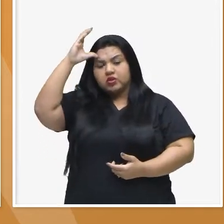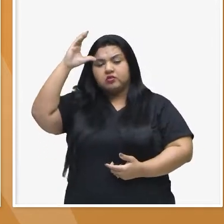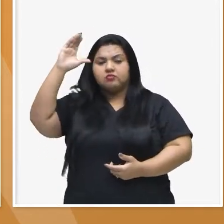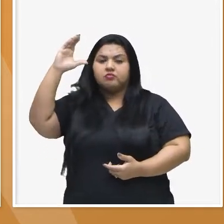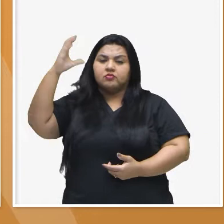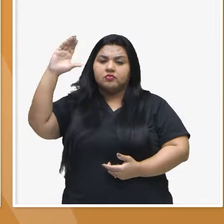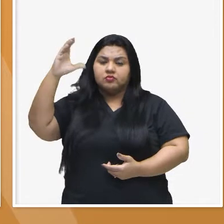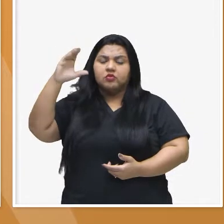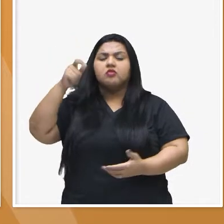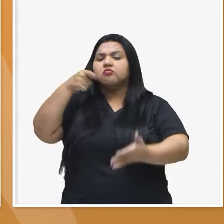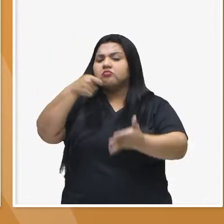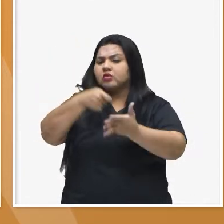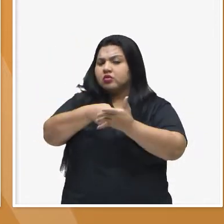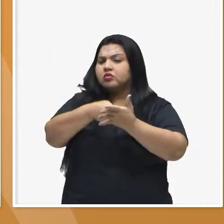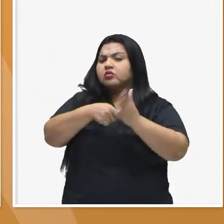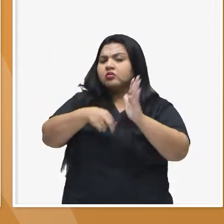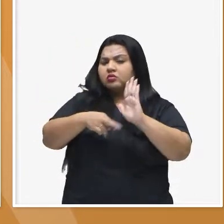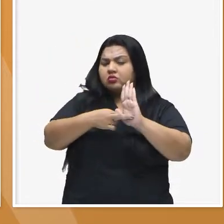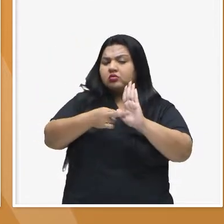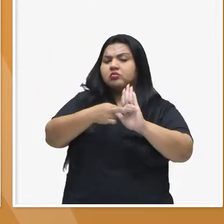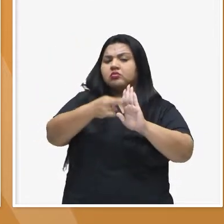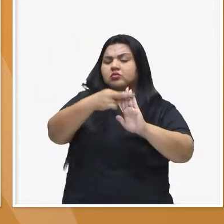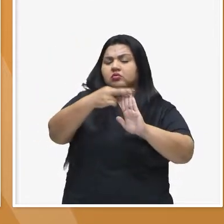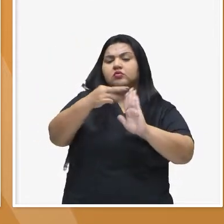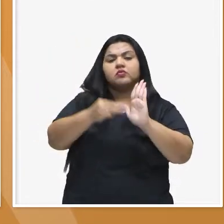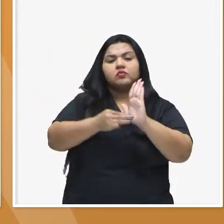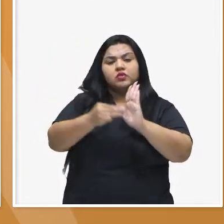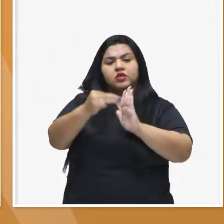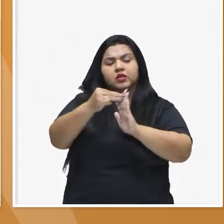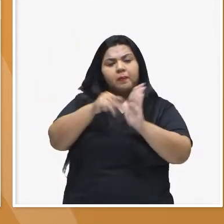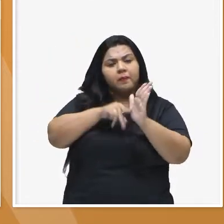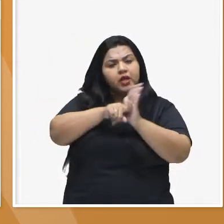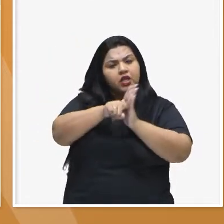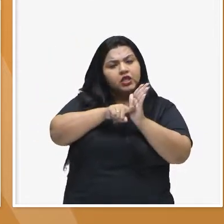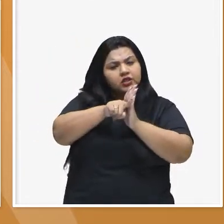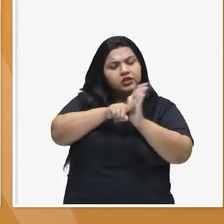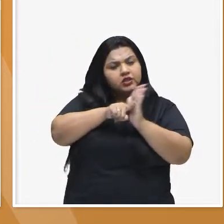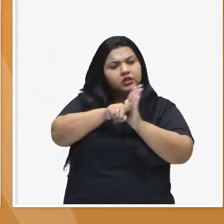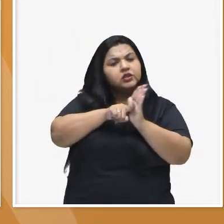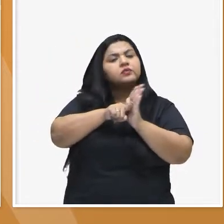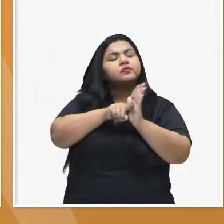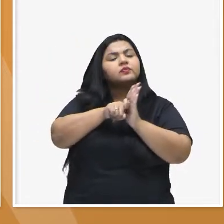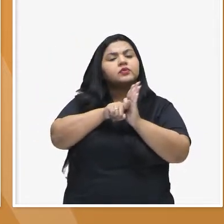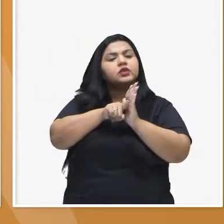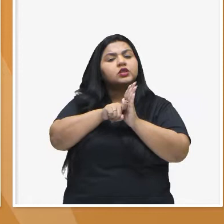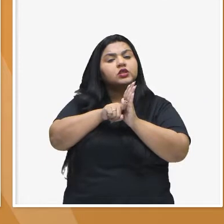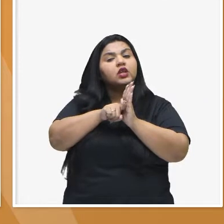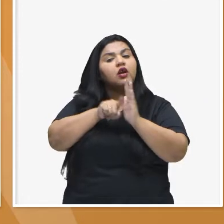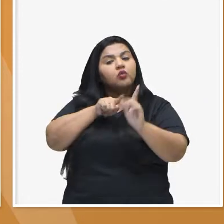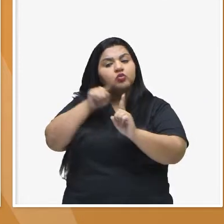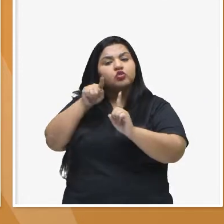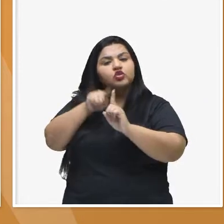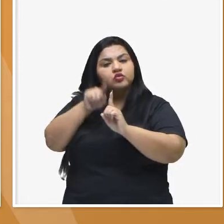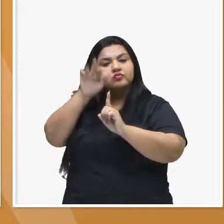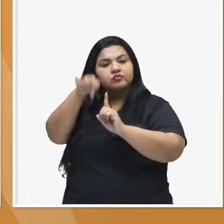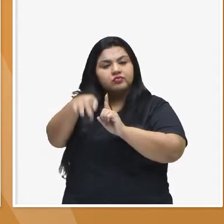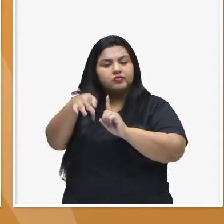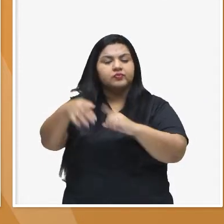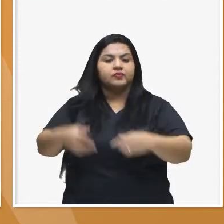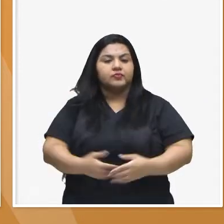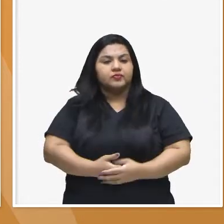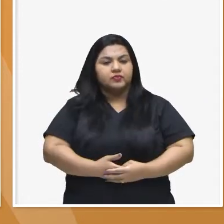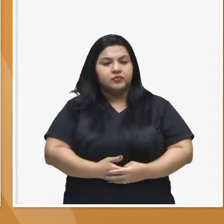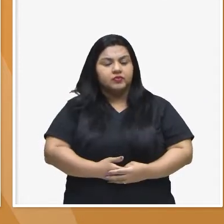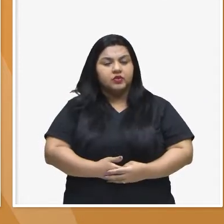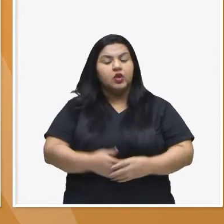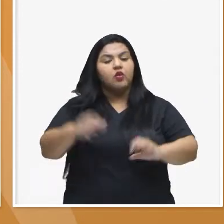é rigoroso, e tem método de pesquisa para chegar às suas conclusões, formular